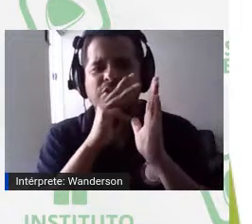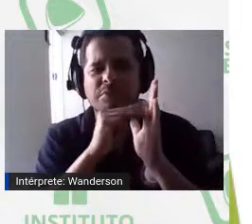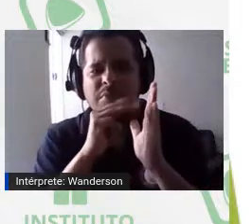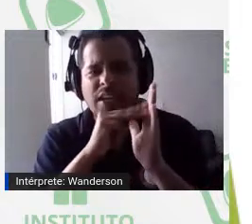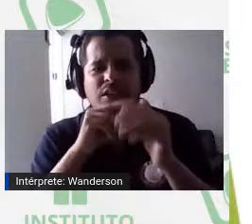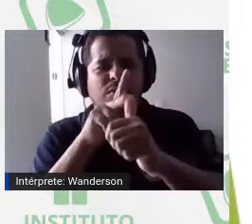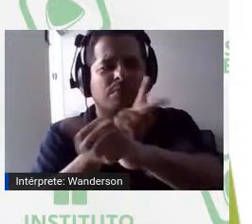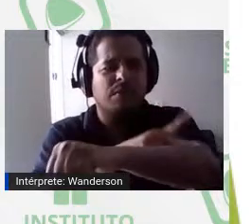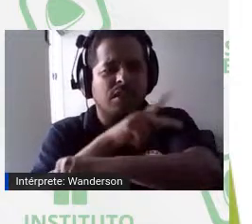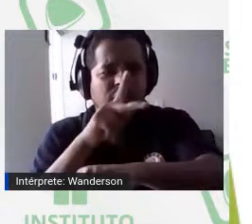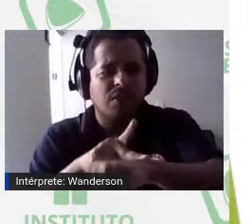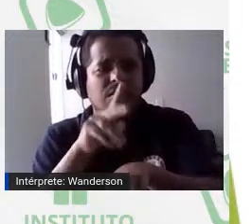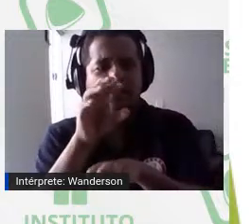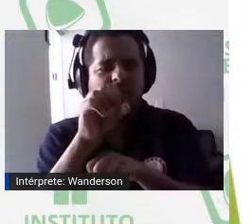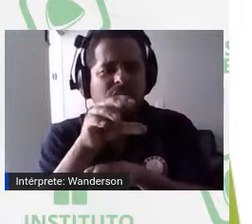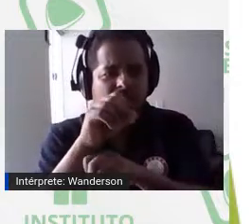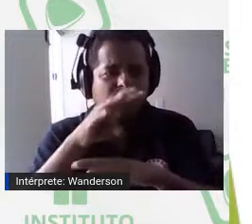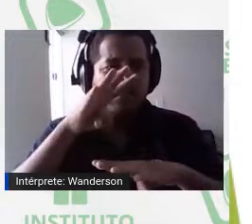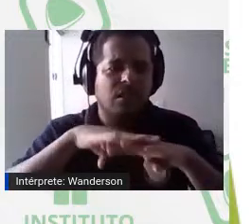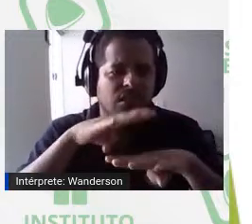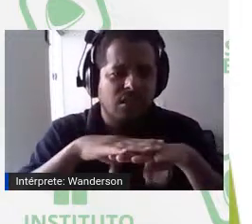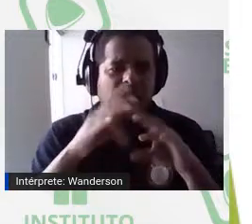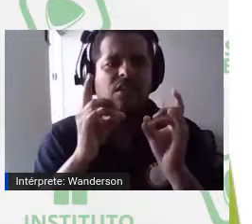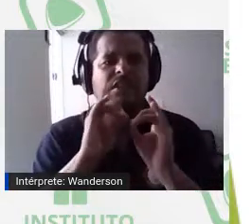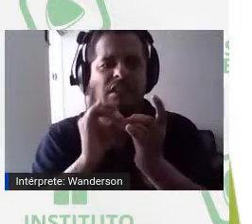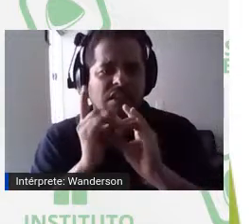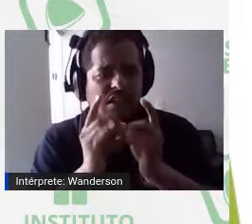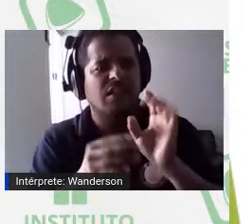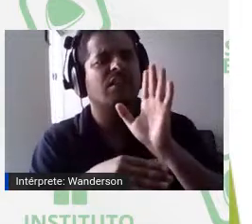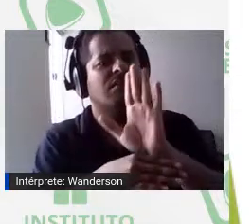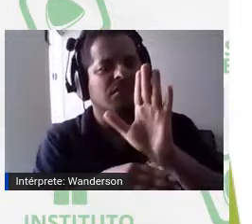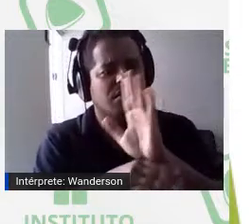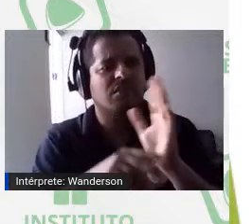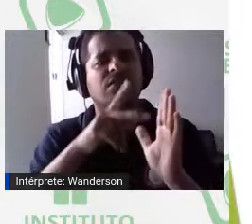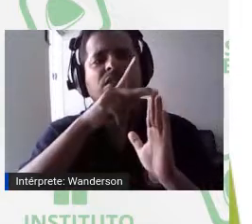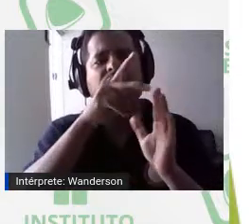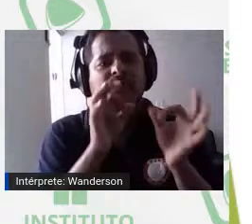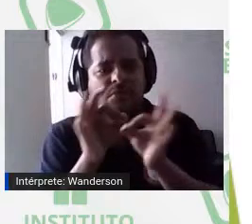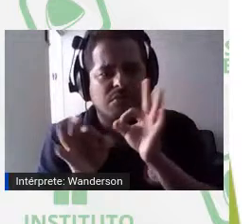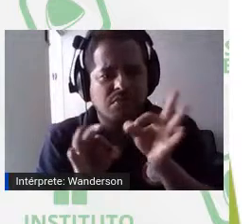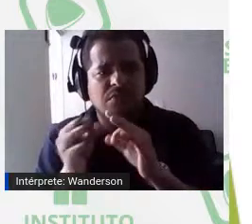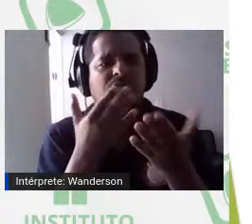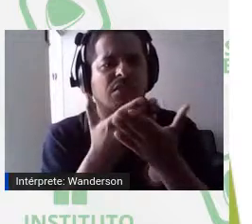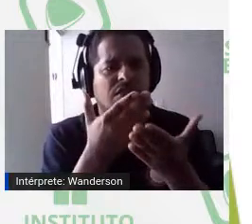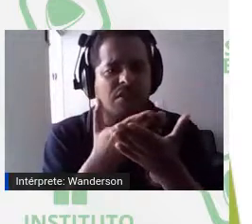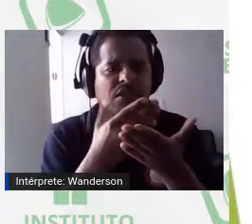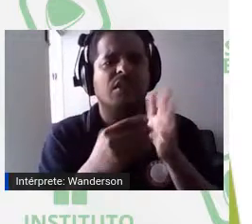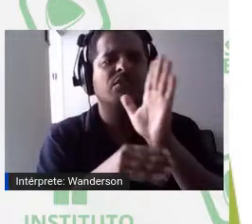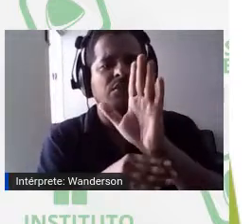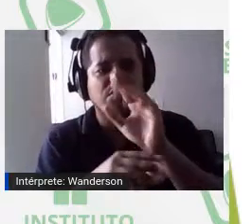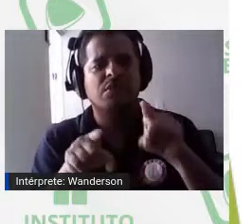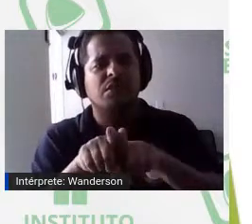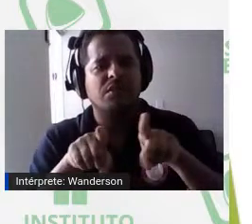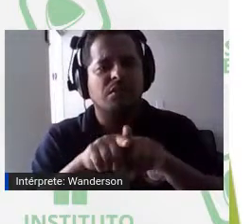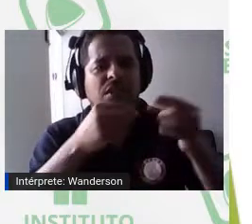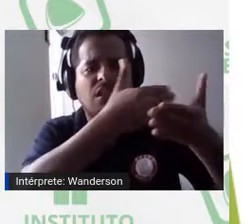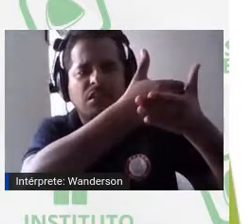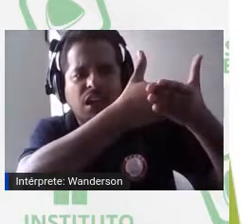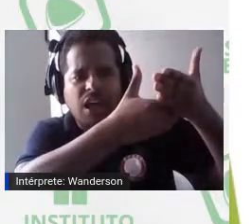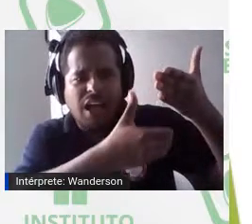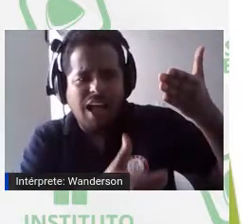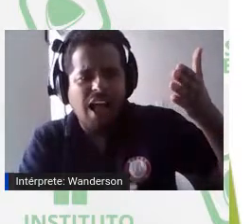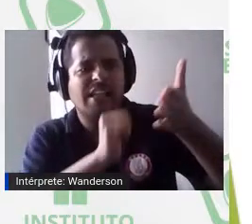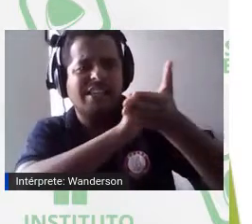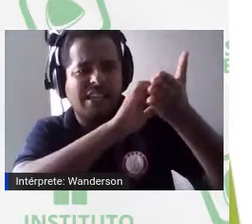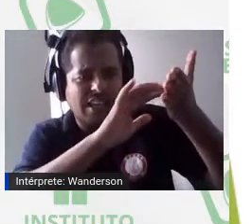matemática, as oficinas ajudaram nisso, os planejamentos de aula ajudaram nisso, as listas de exercício que nós fizemos ajudaram nisso,